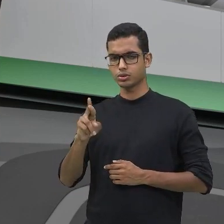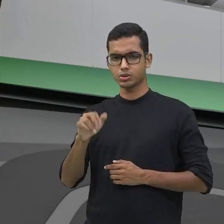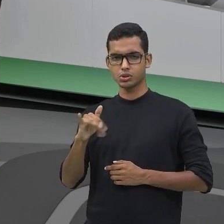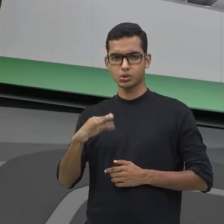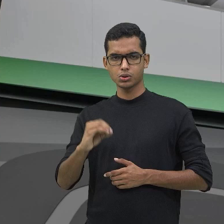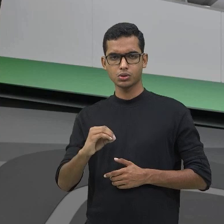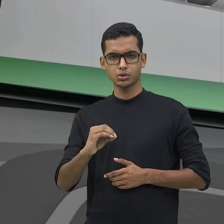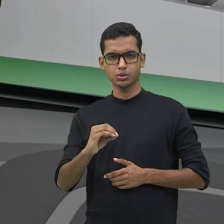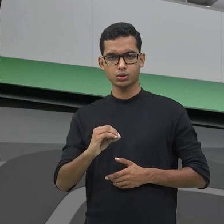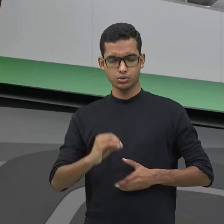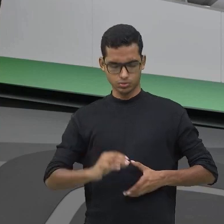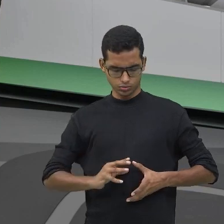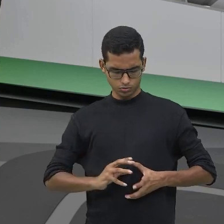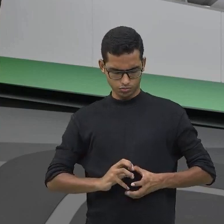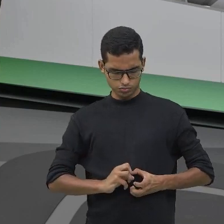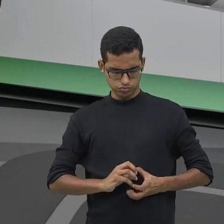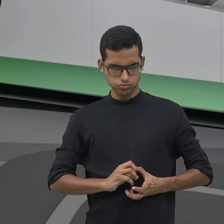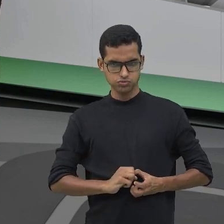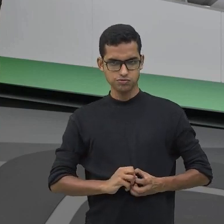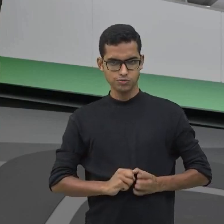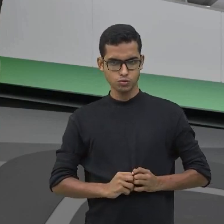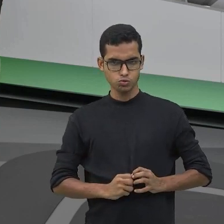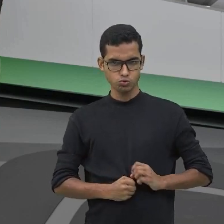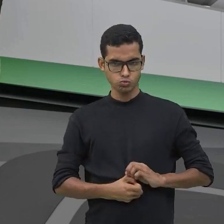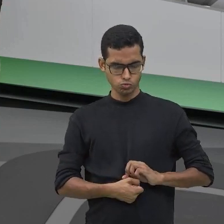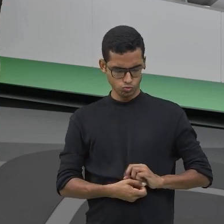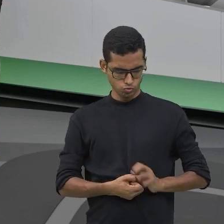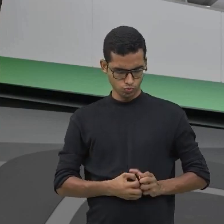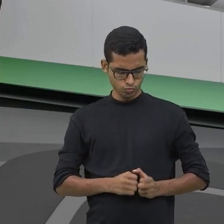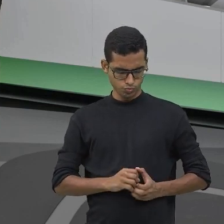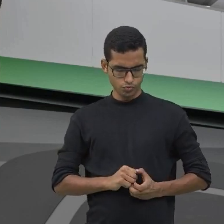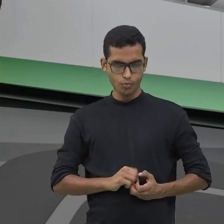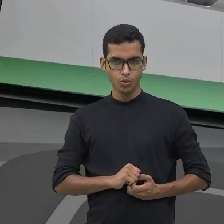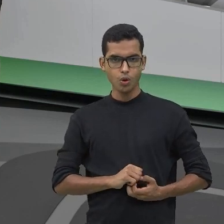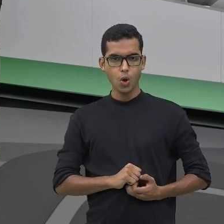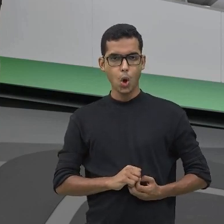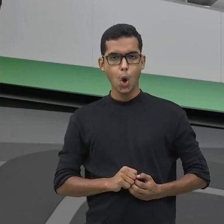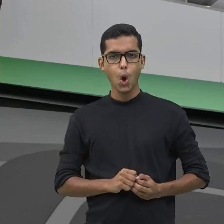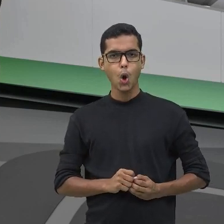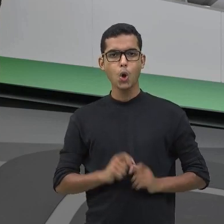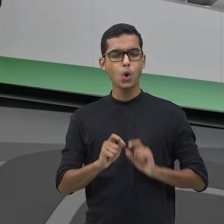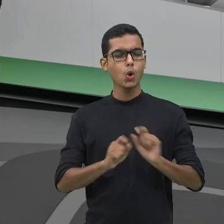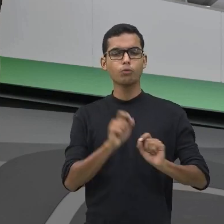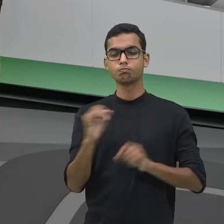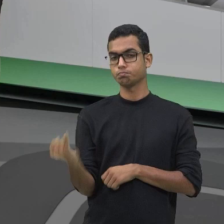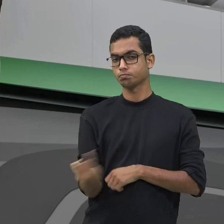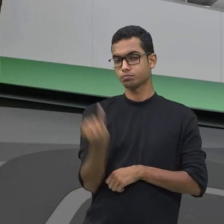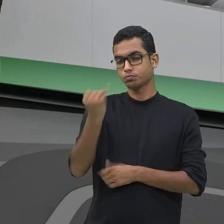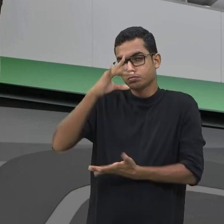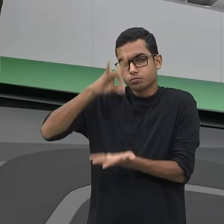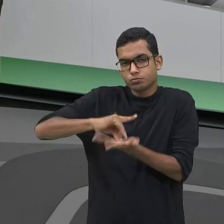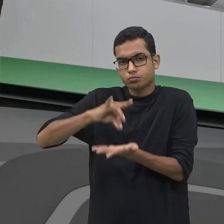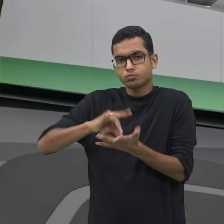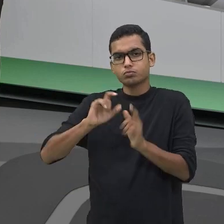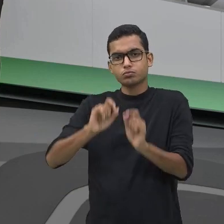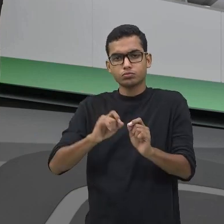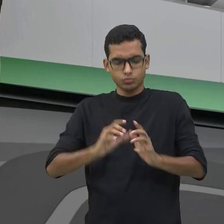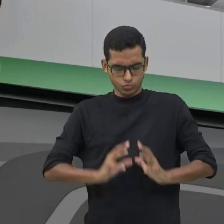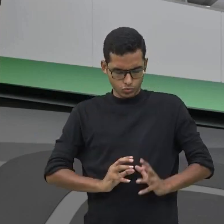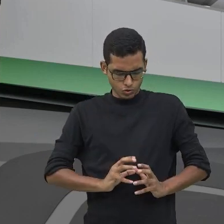suco gástrico ele serve para amolecer o alimento e ele vai fazer uma coisa super importante. Ele vai